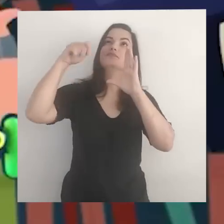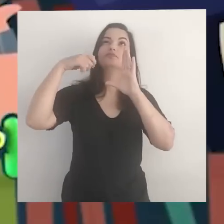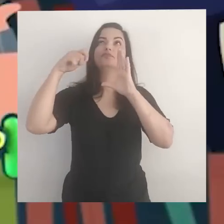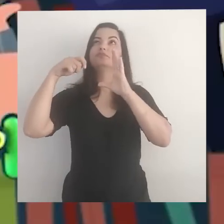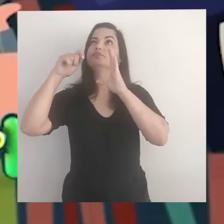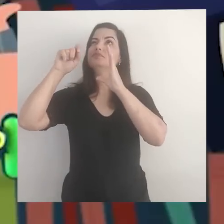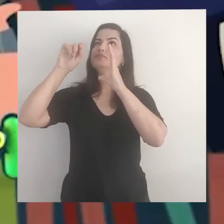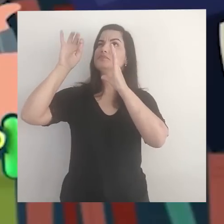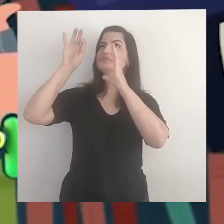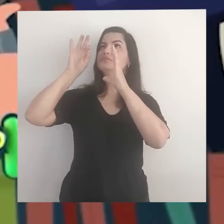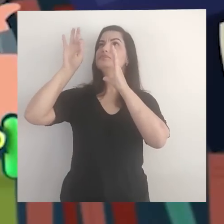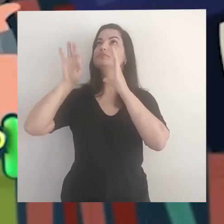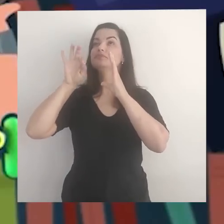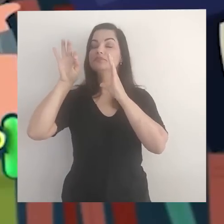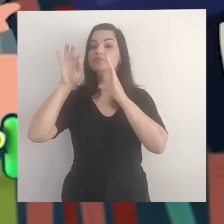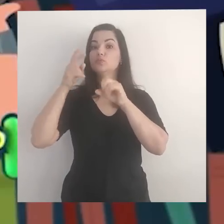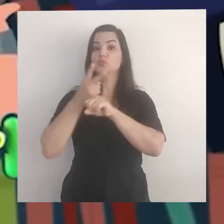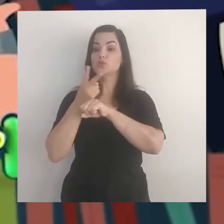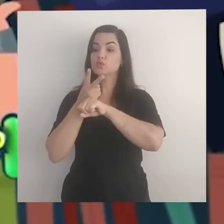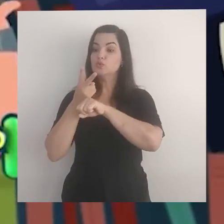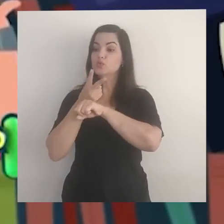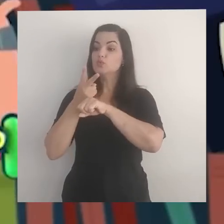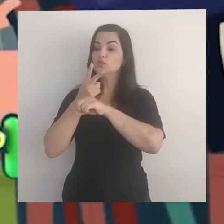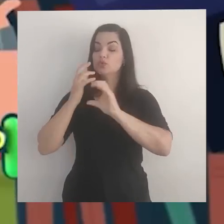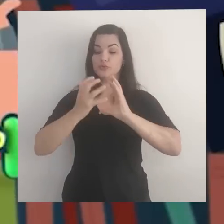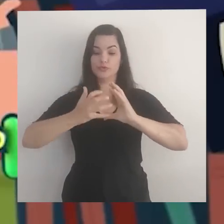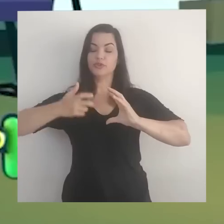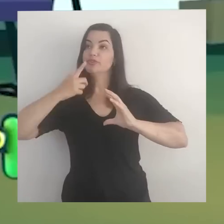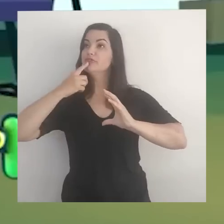Vamos procurar Marte.